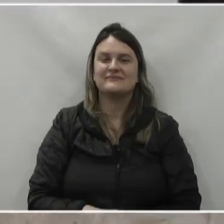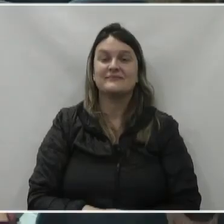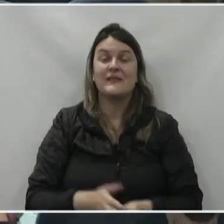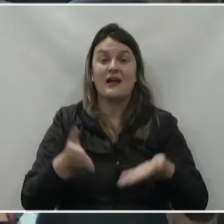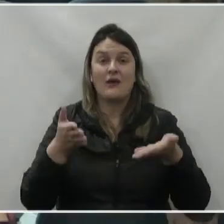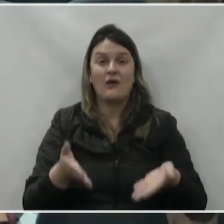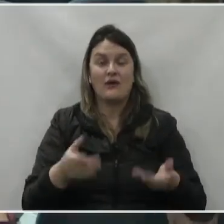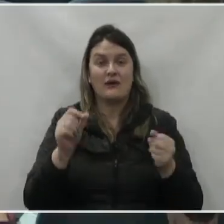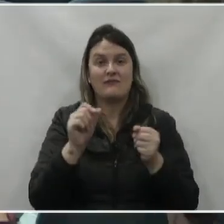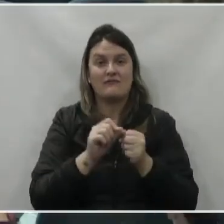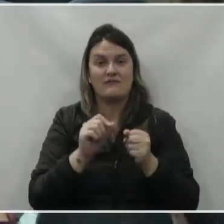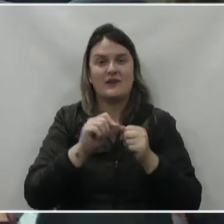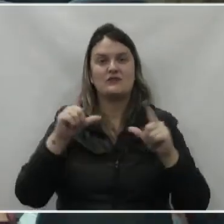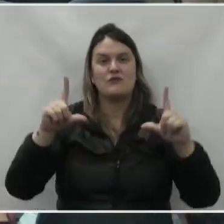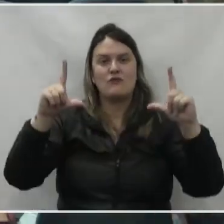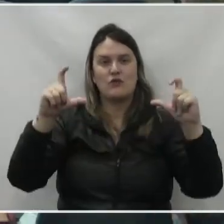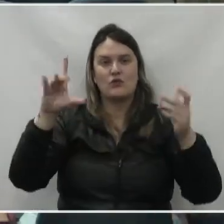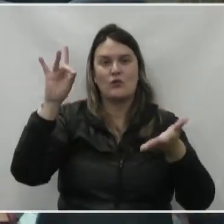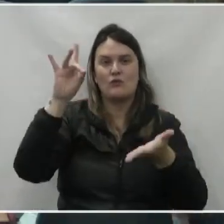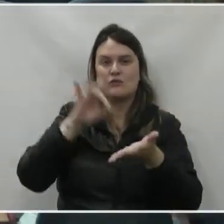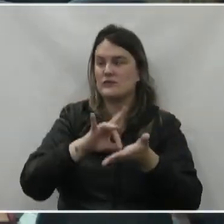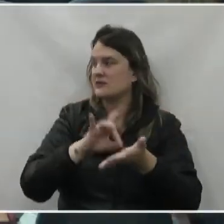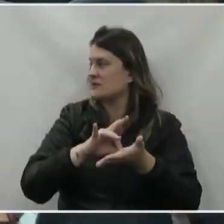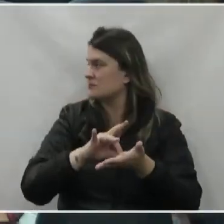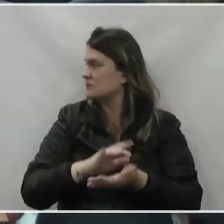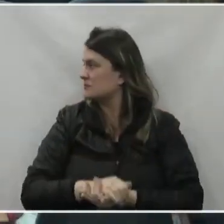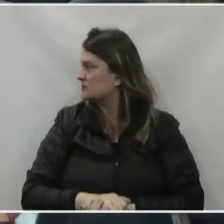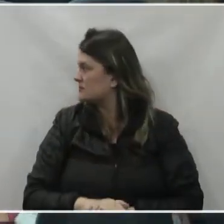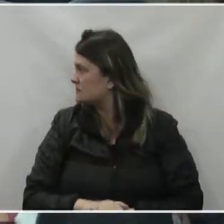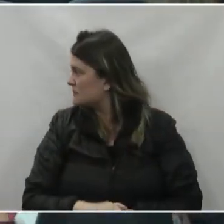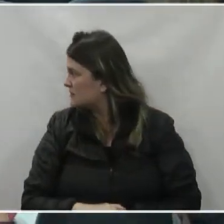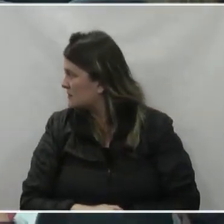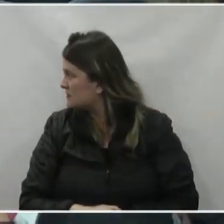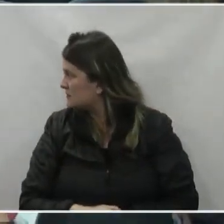Agora vamos fazer a foto oficial.